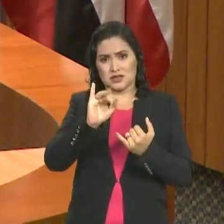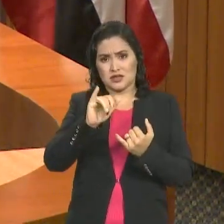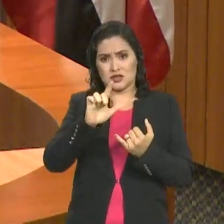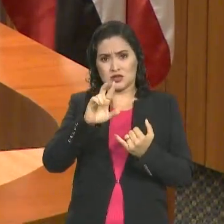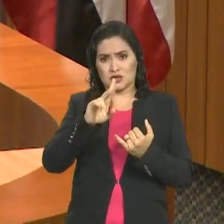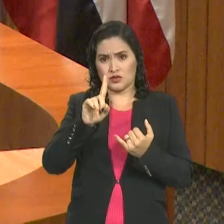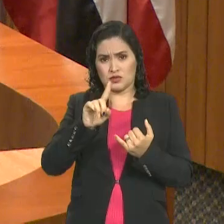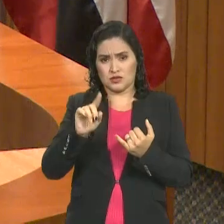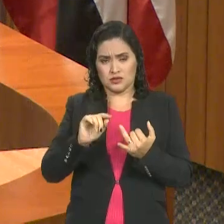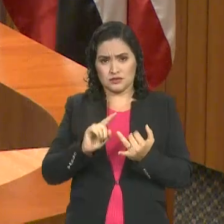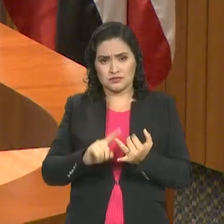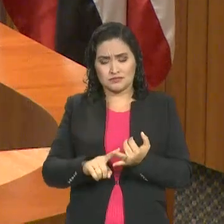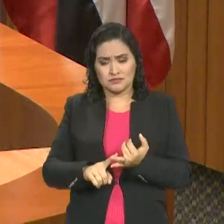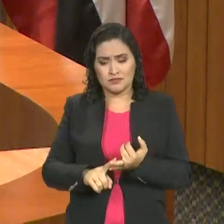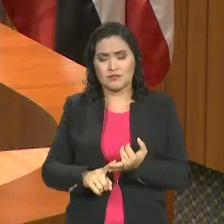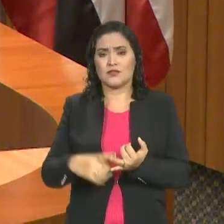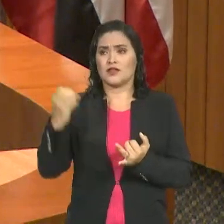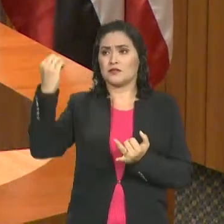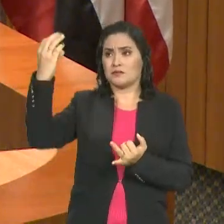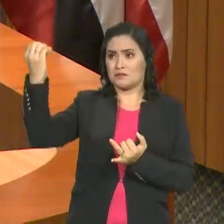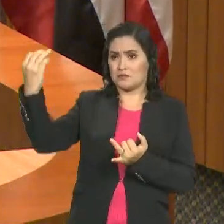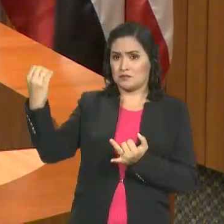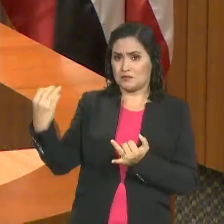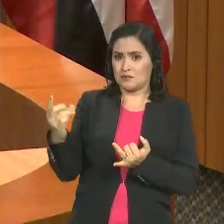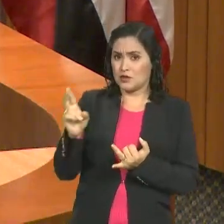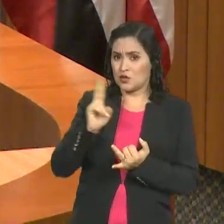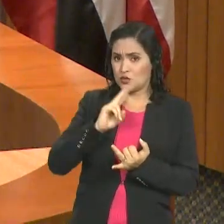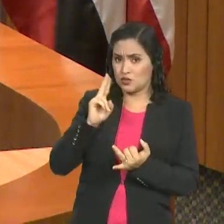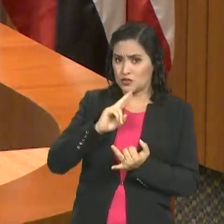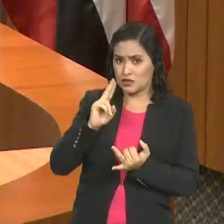para sinalização, ou a emergência